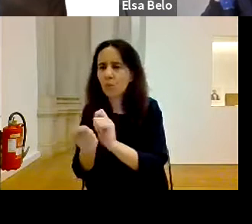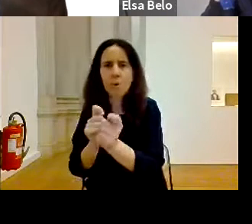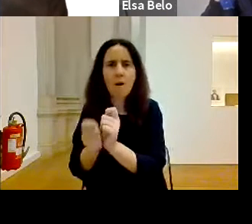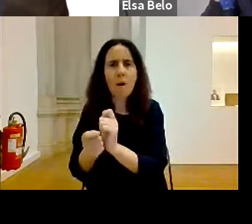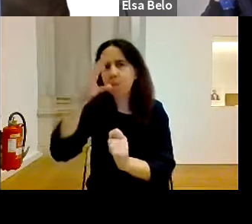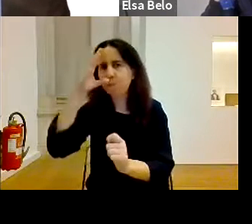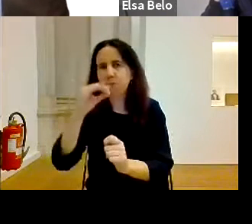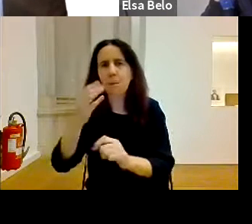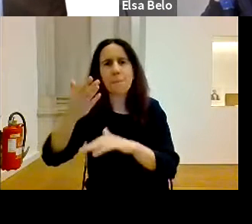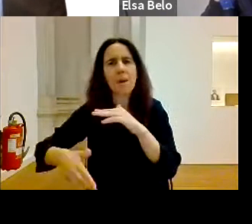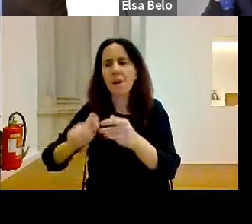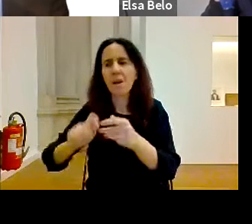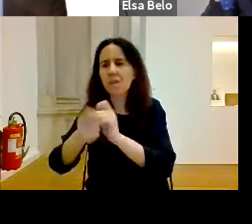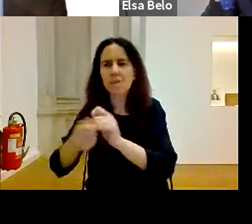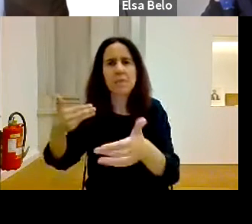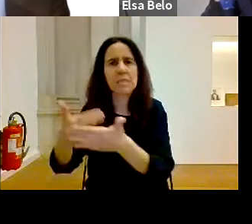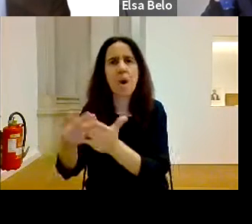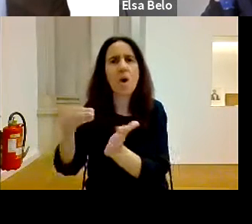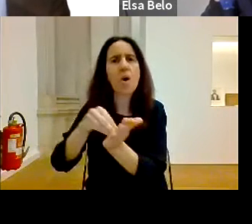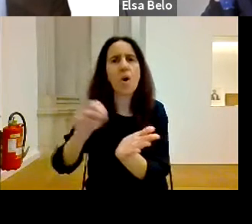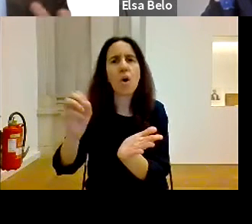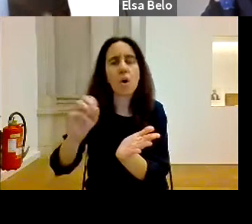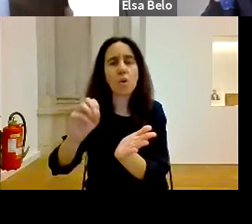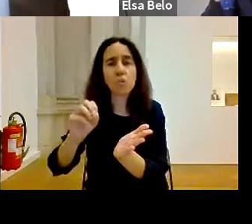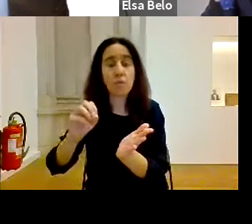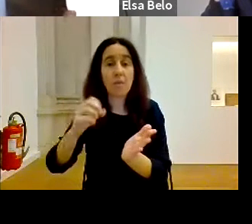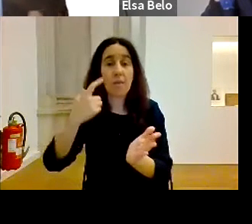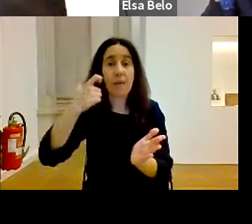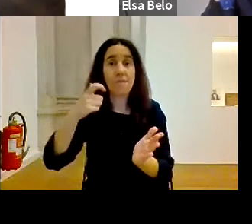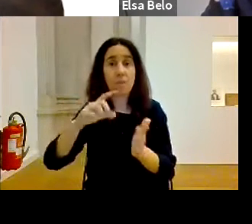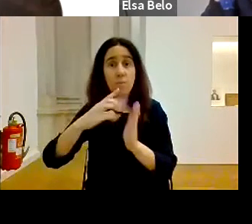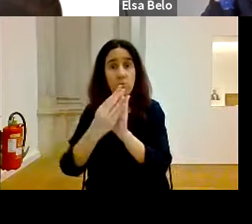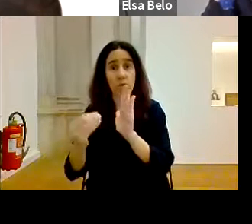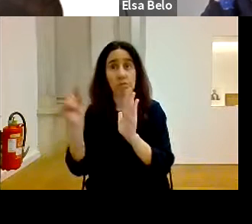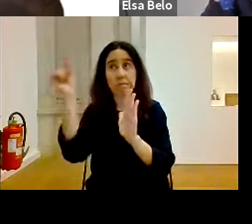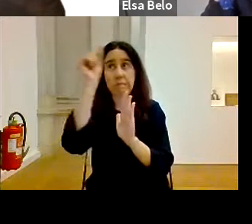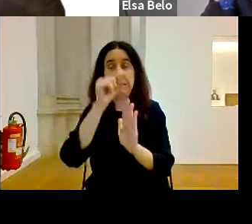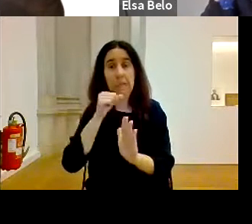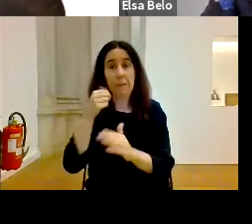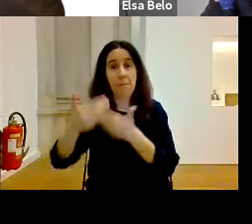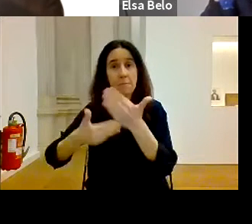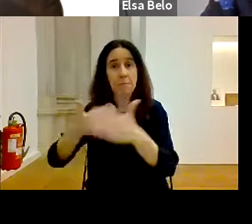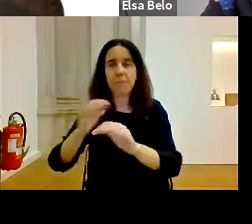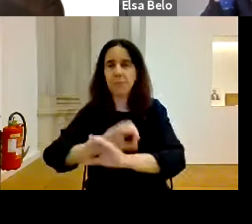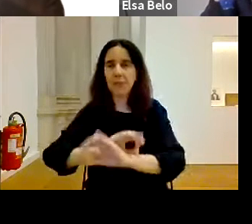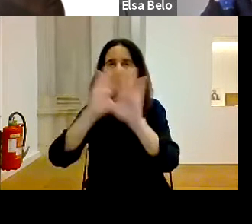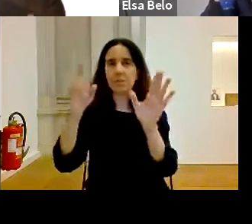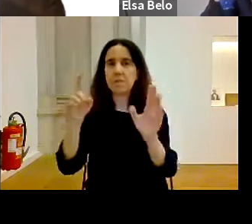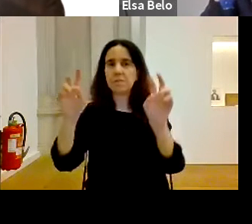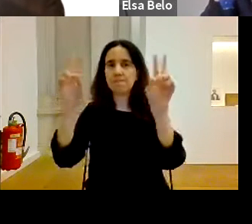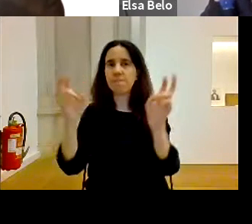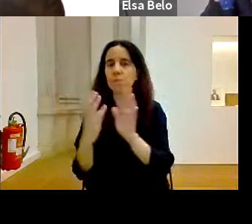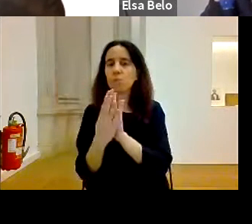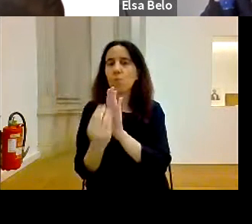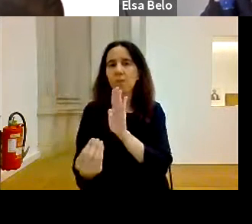uma alteração de última hora que não foi contemplada. Isto era, porventura, um modelo que certas organizações usavam, isto é claramente um modelo que